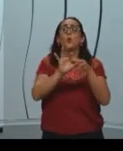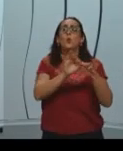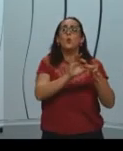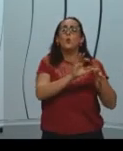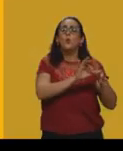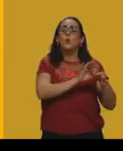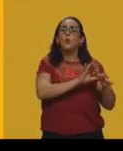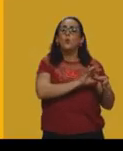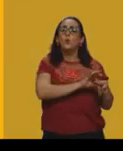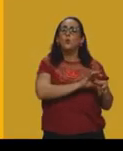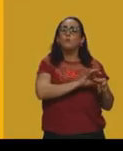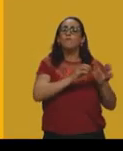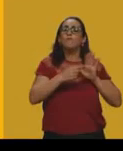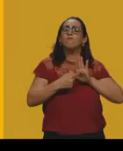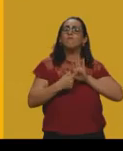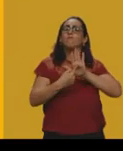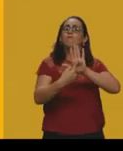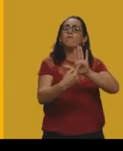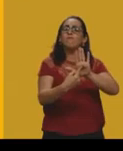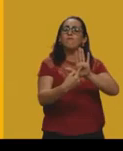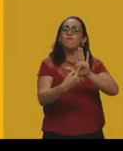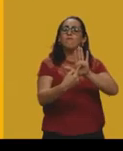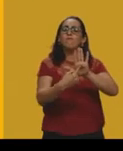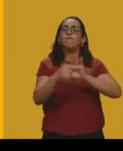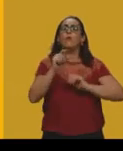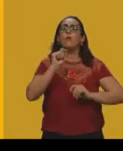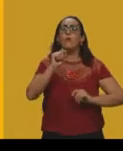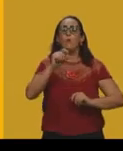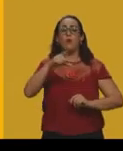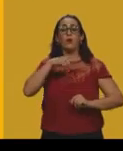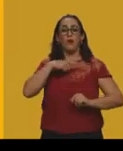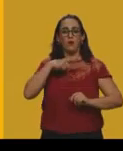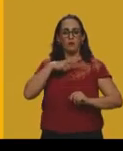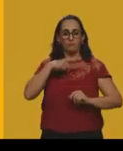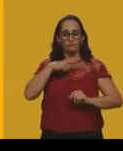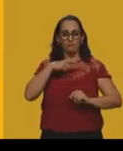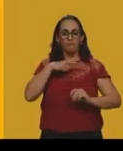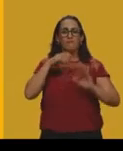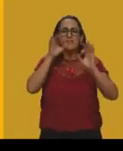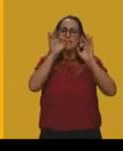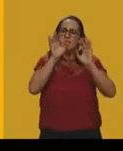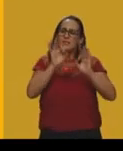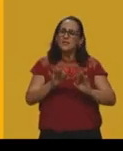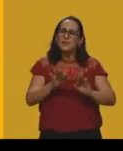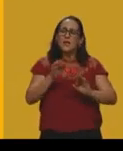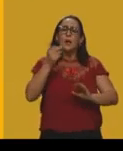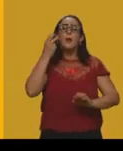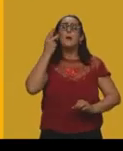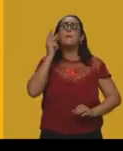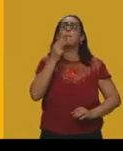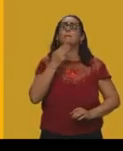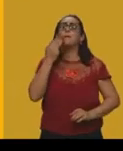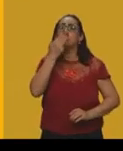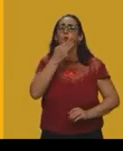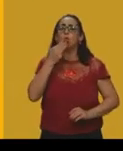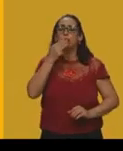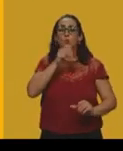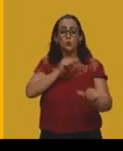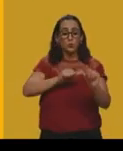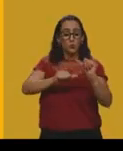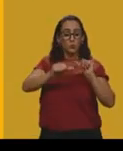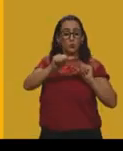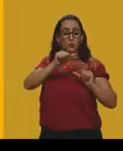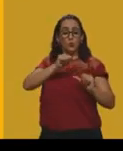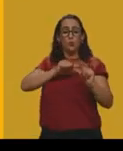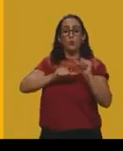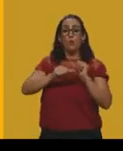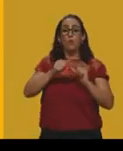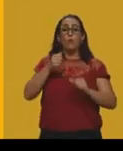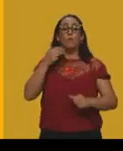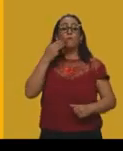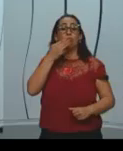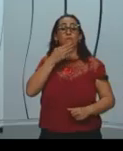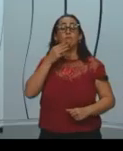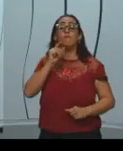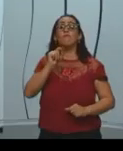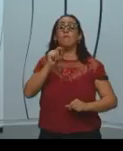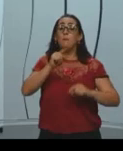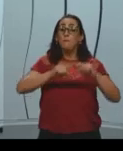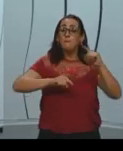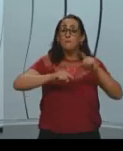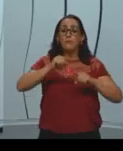oferecia. O que a gente tinha de razões para que o açúcar tornasse um produto muito comum no